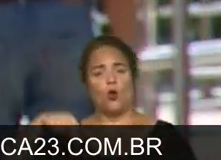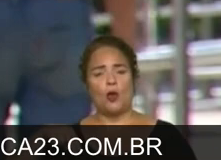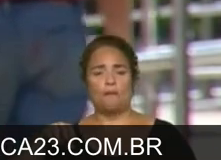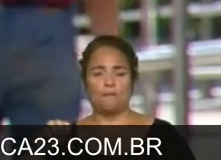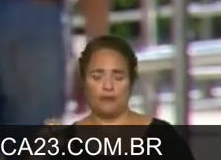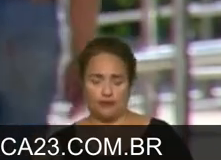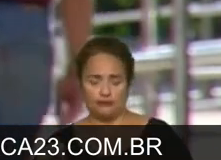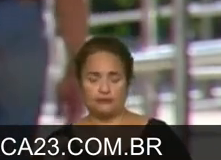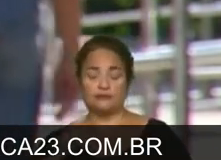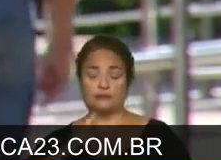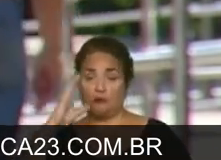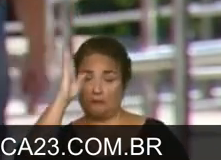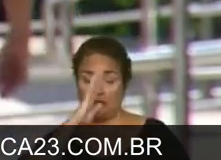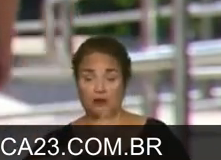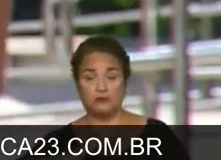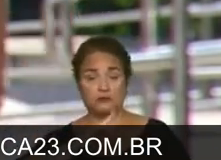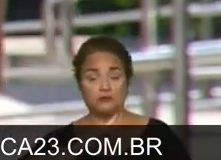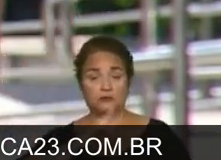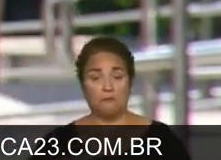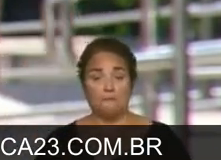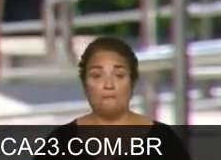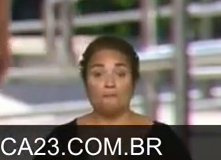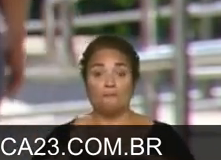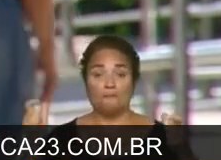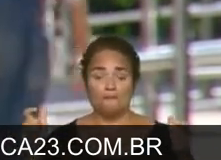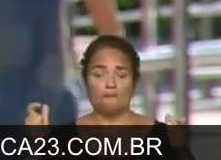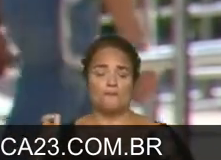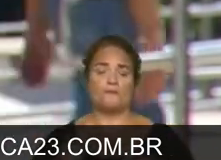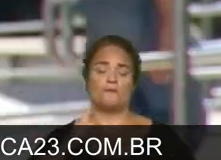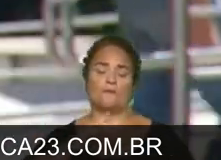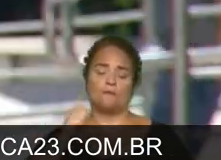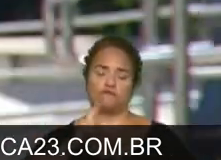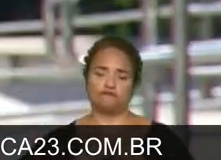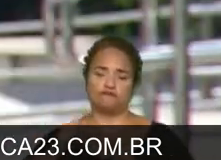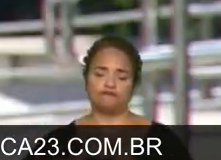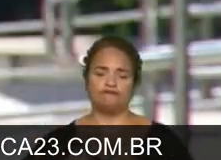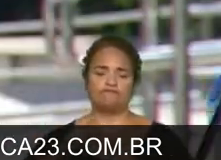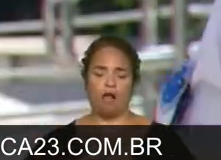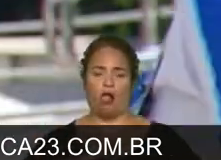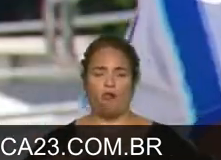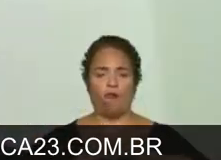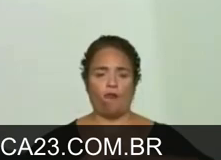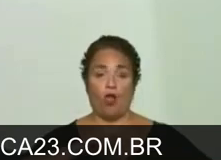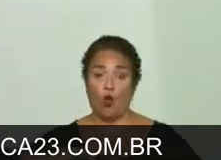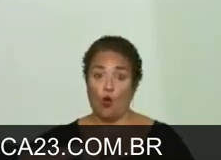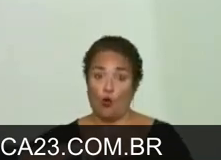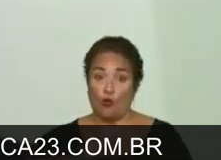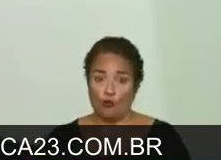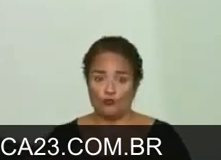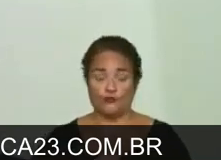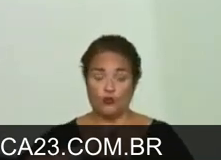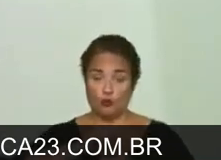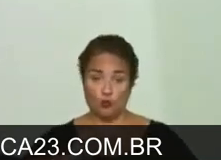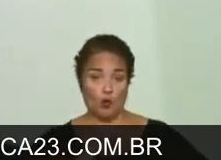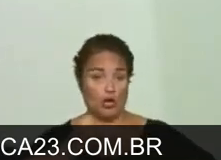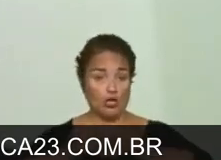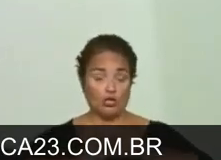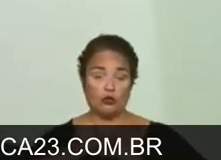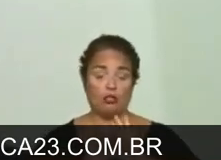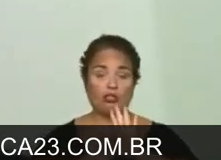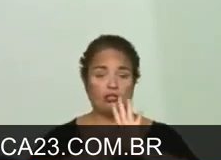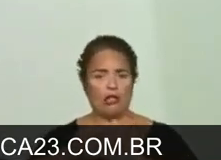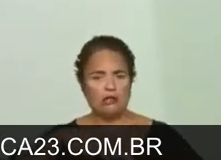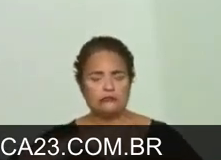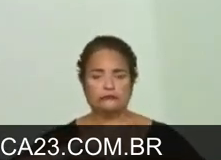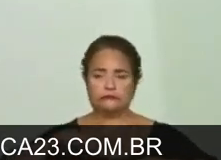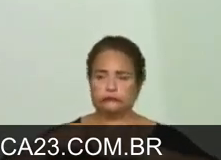o Brasil possui a população com maior prevalência de transtornos de ansiedade do mundo. Esse mundo ansioso provoca a gente toda